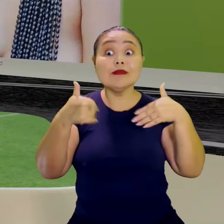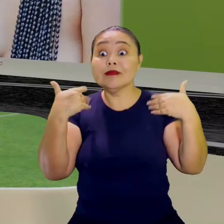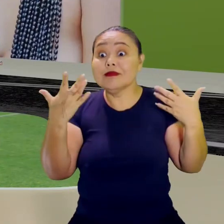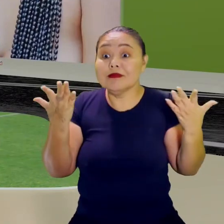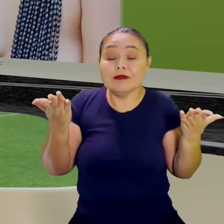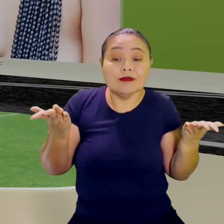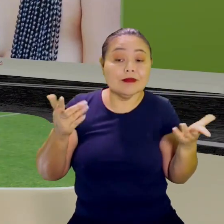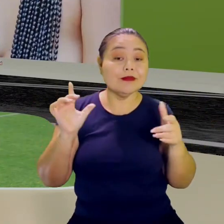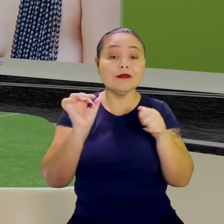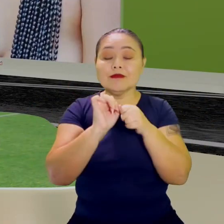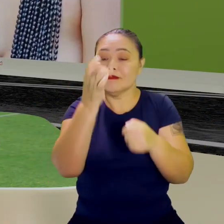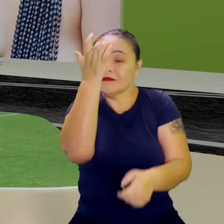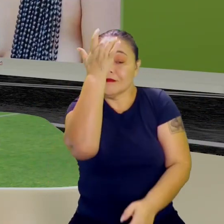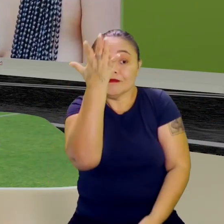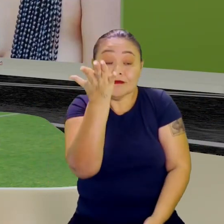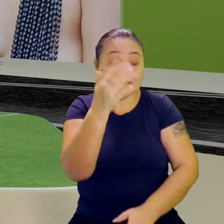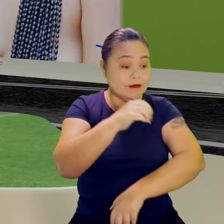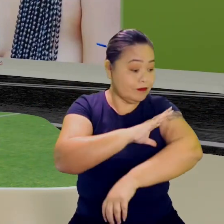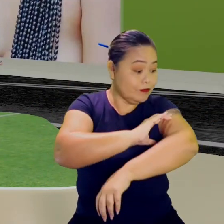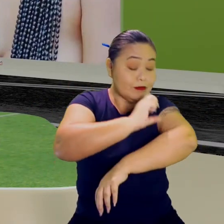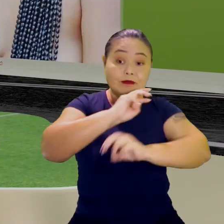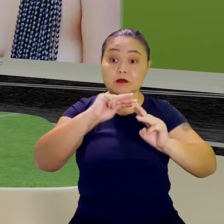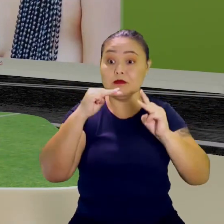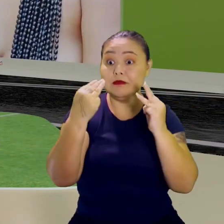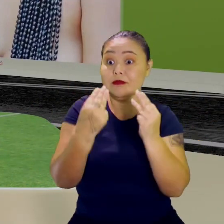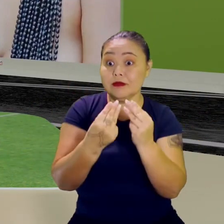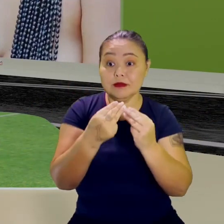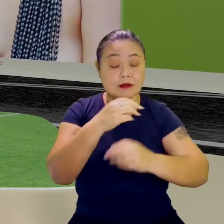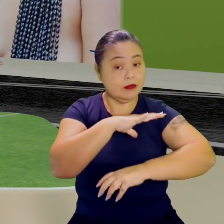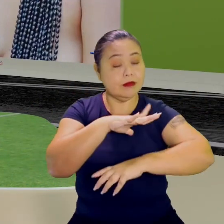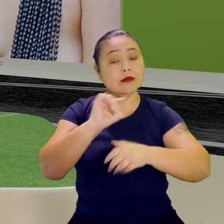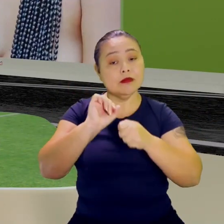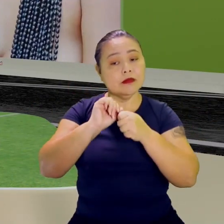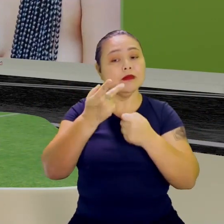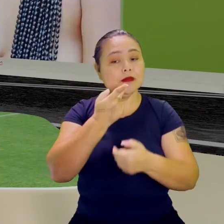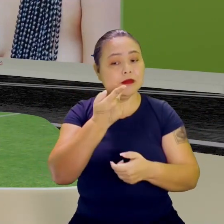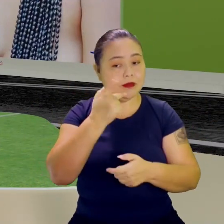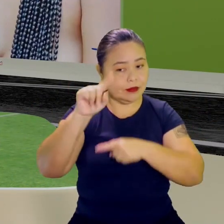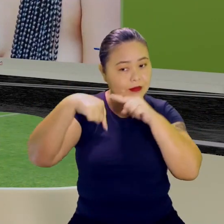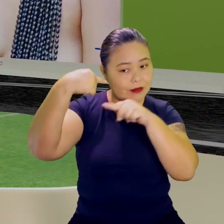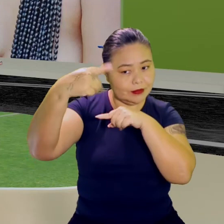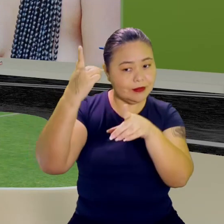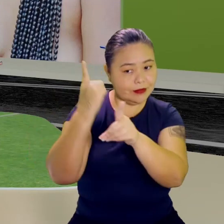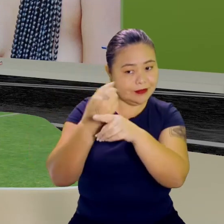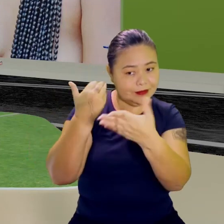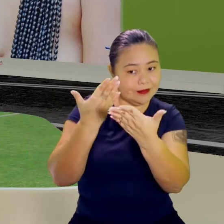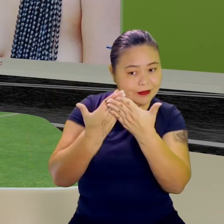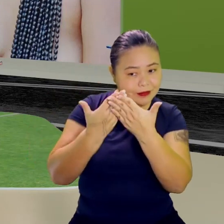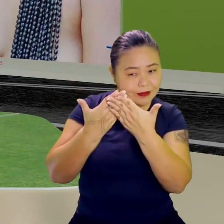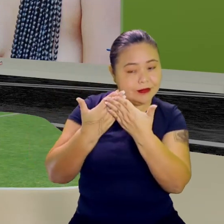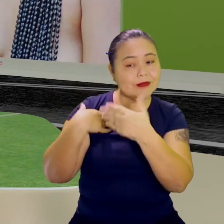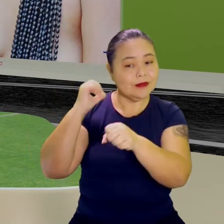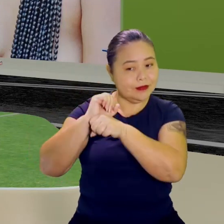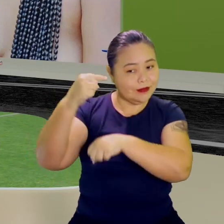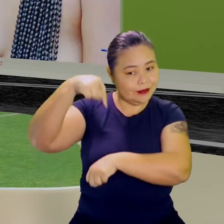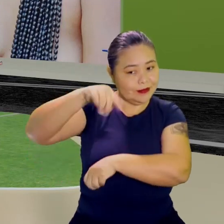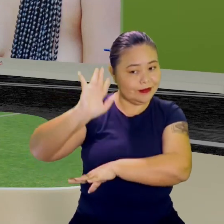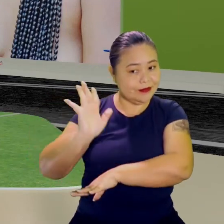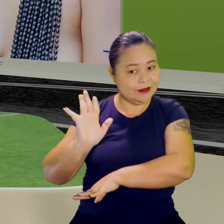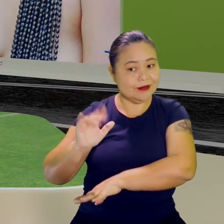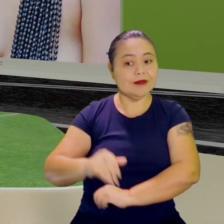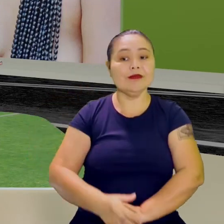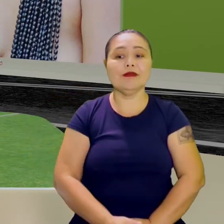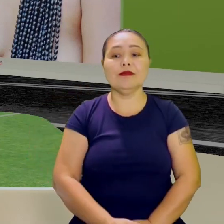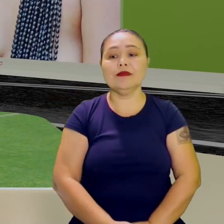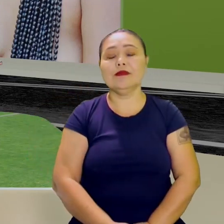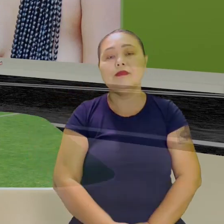professora. Eu tenho facilidade de ganhar massa muscular, professora? Vou contar para vocês na próxima aula. Já já a gente volta. Tchau, tchau.